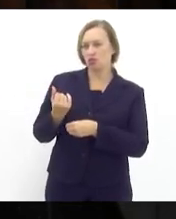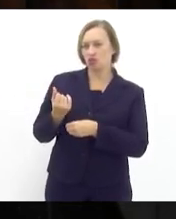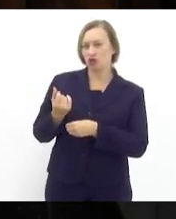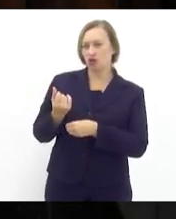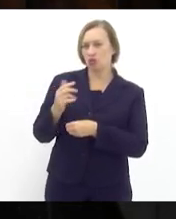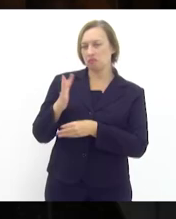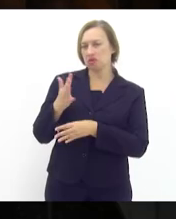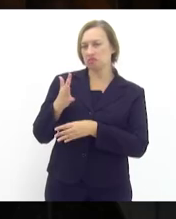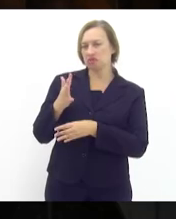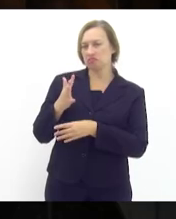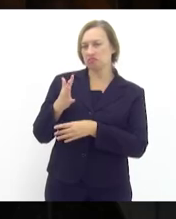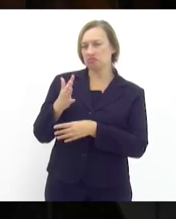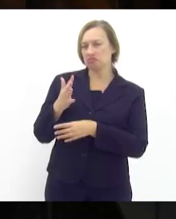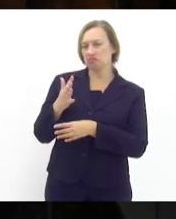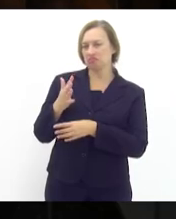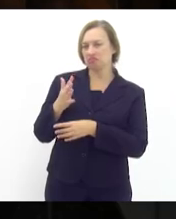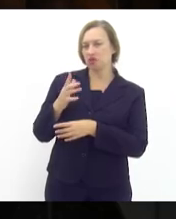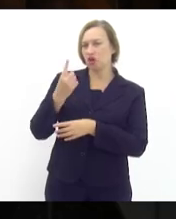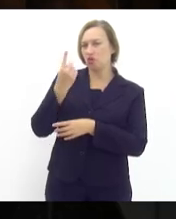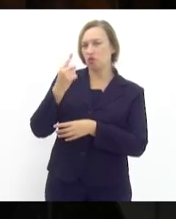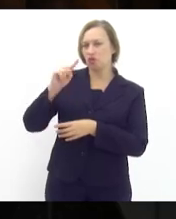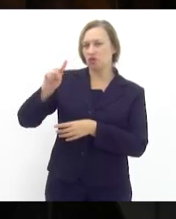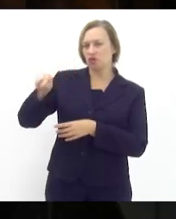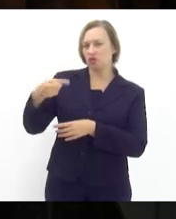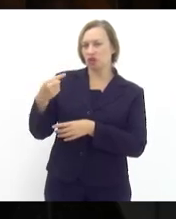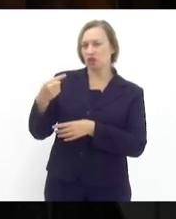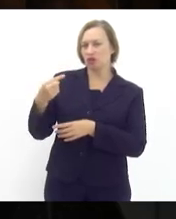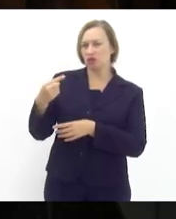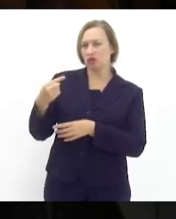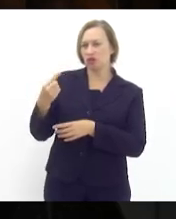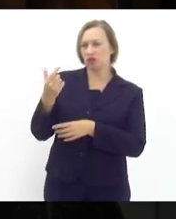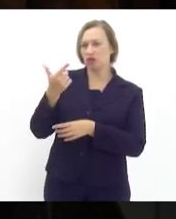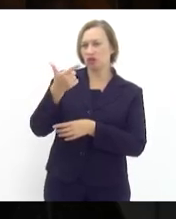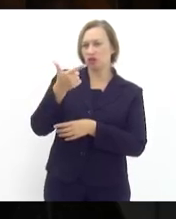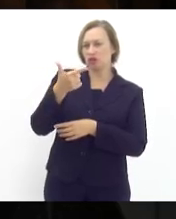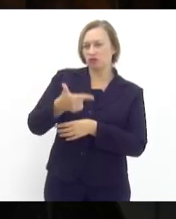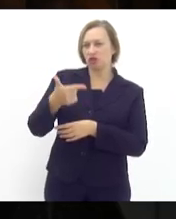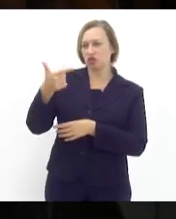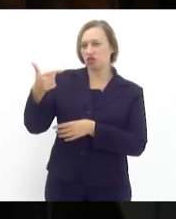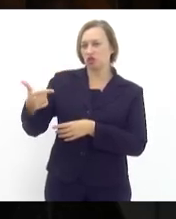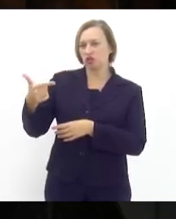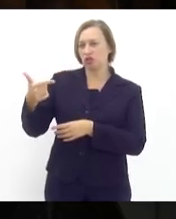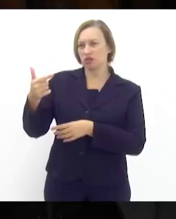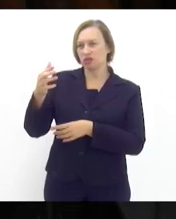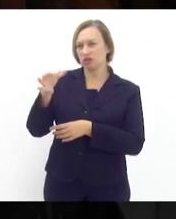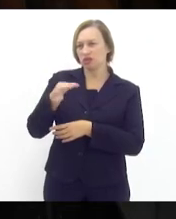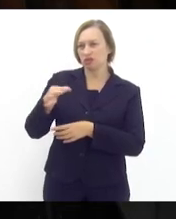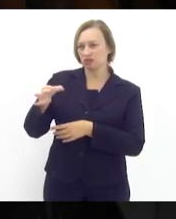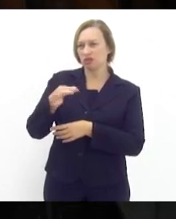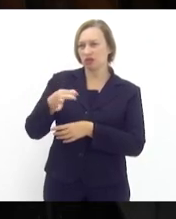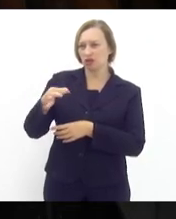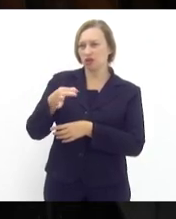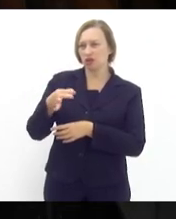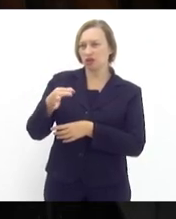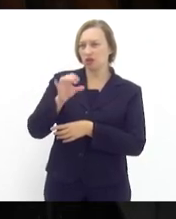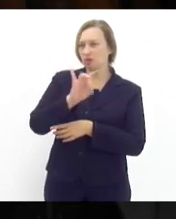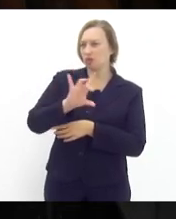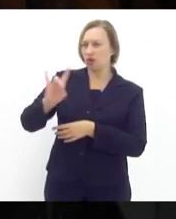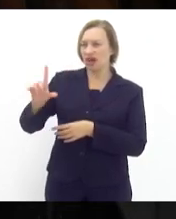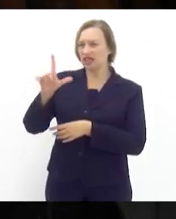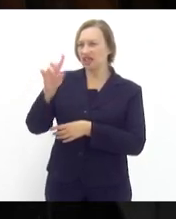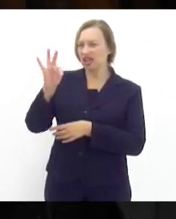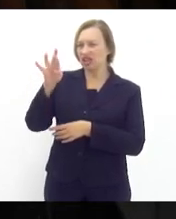correspondente a 1,22 centavos um real 22 centavos por litro de